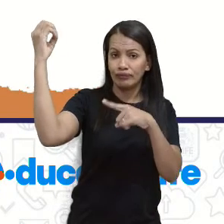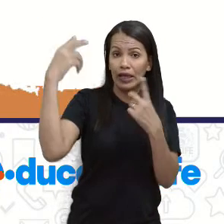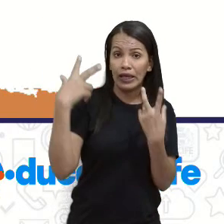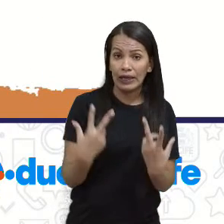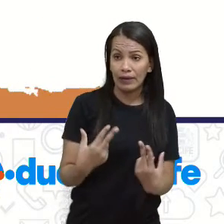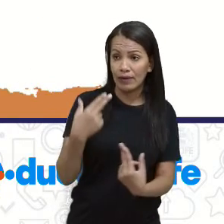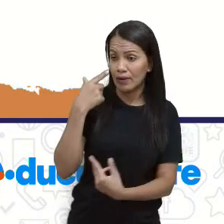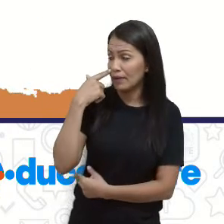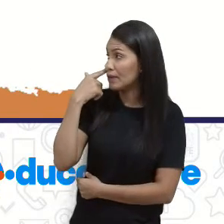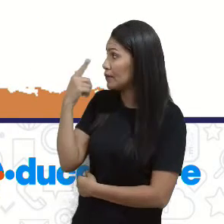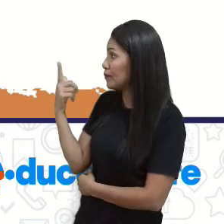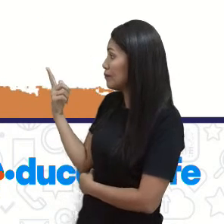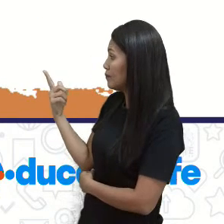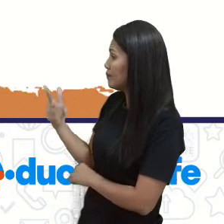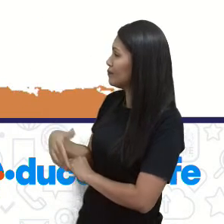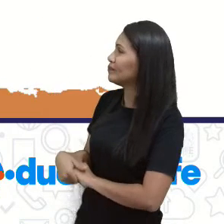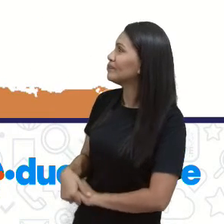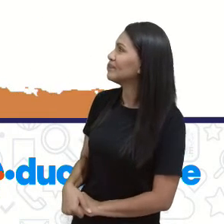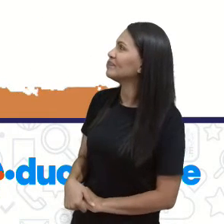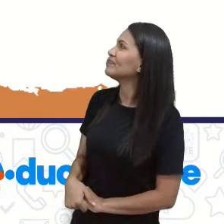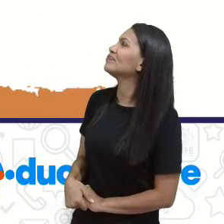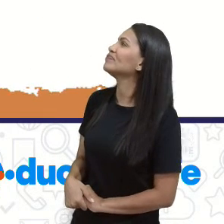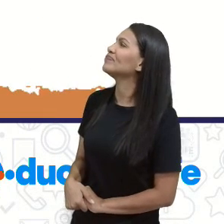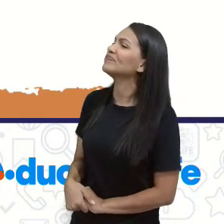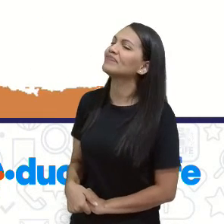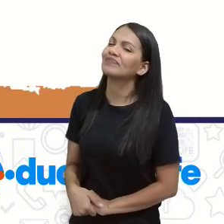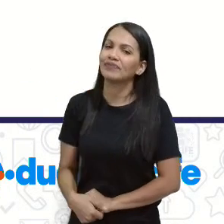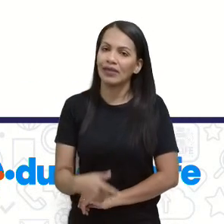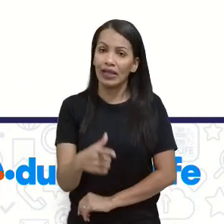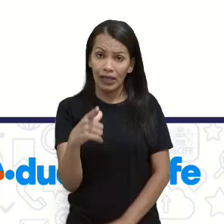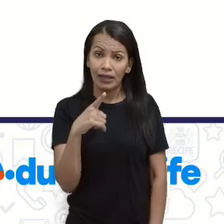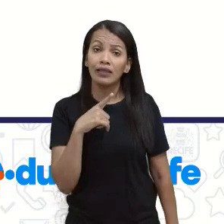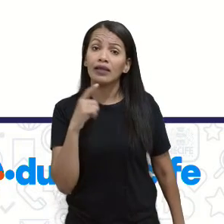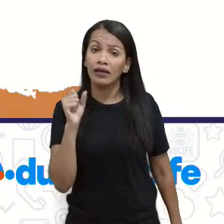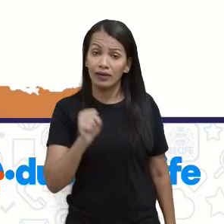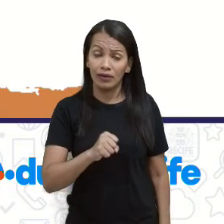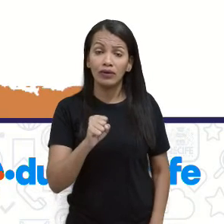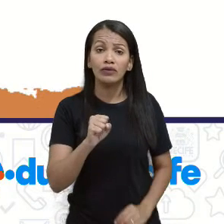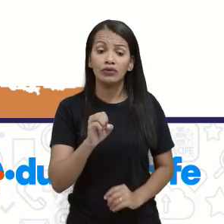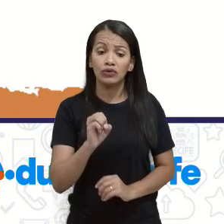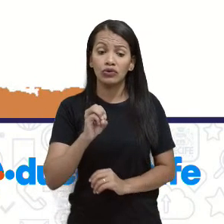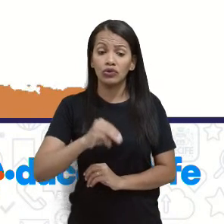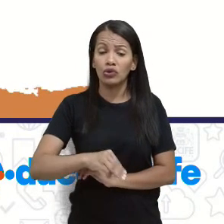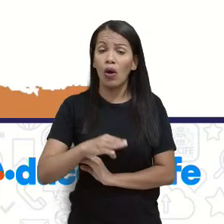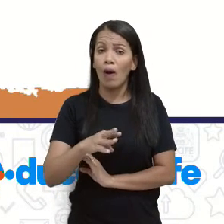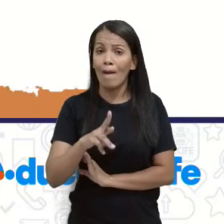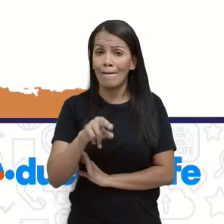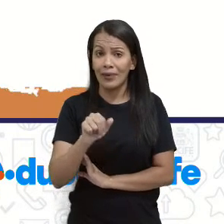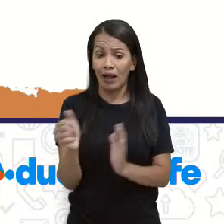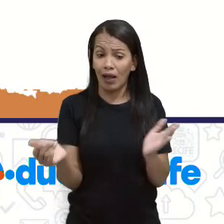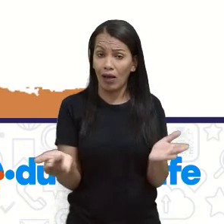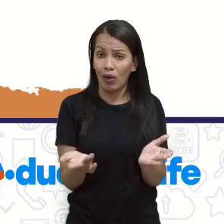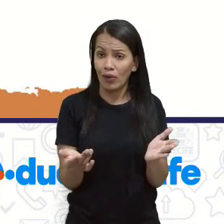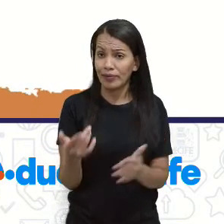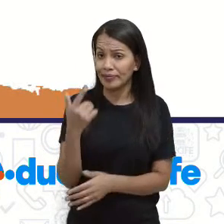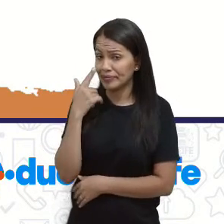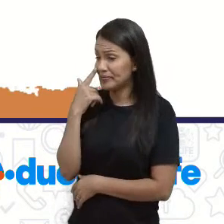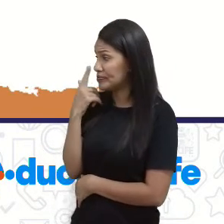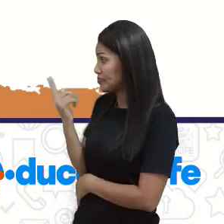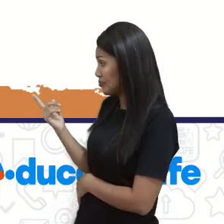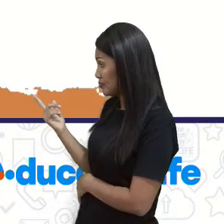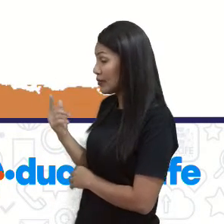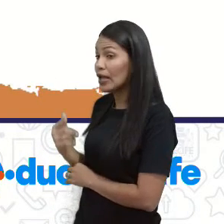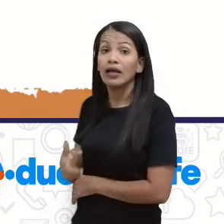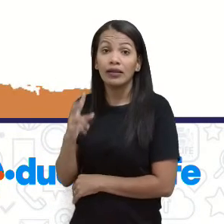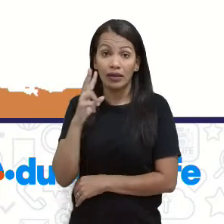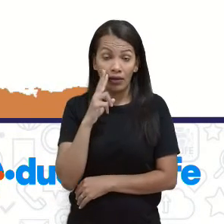bebê, inclinado. Quando você observa, vai ter uma sombra assim. a sombra dele aí, ó. Eita, do lado. Tá